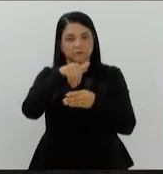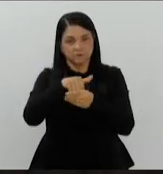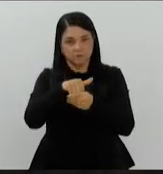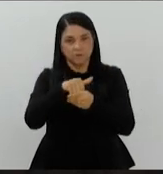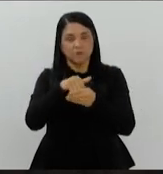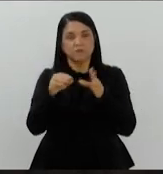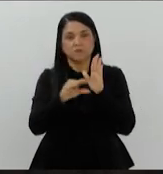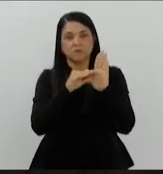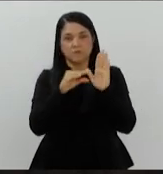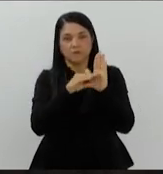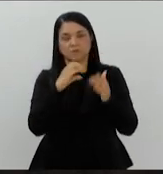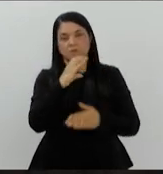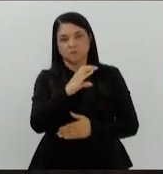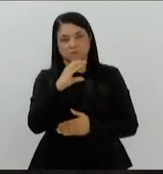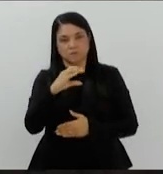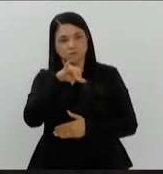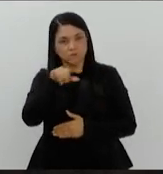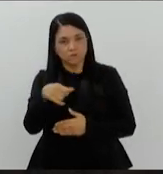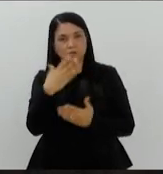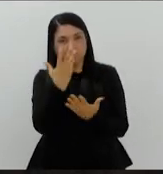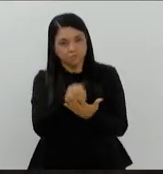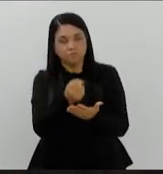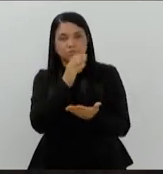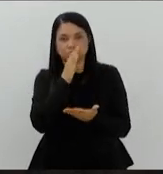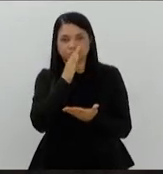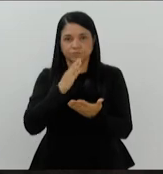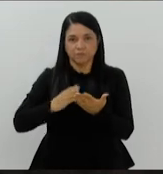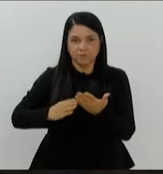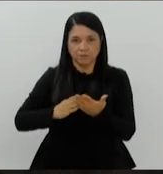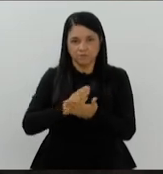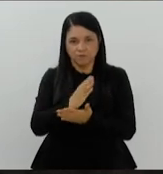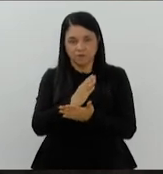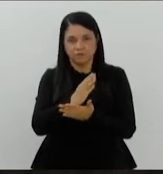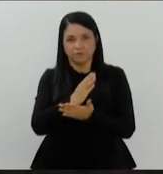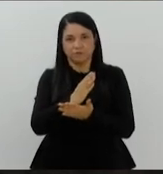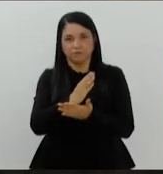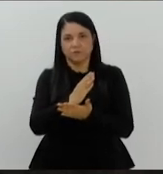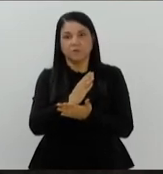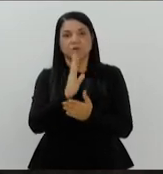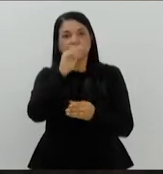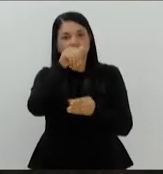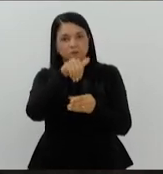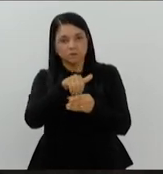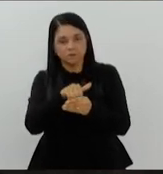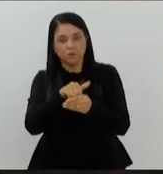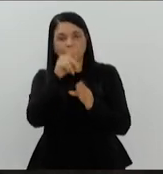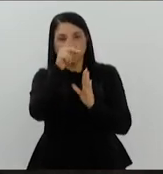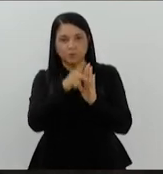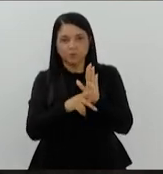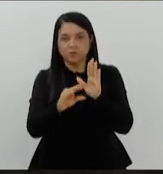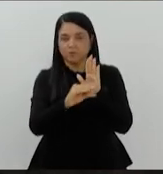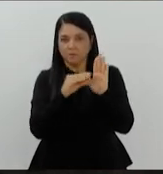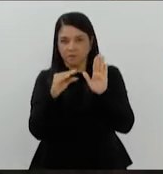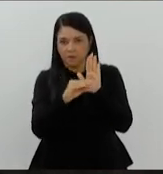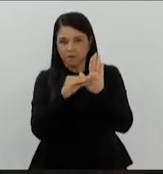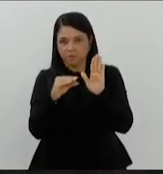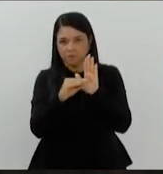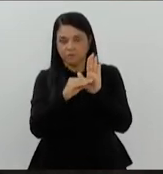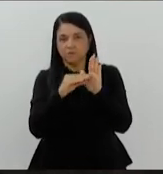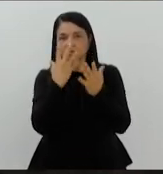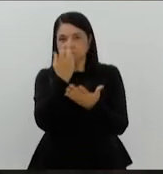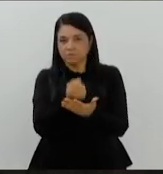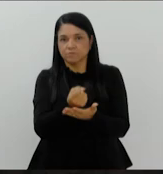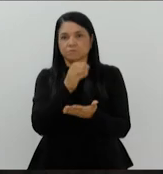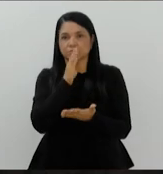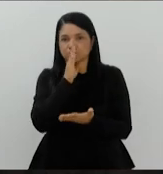as emendas da CCJ. Senhores que aprovam, permaneçam como estão. Aprovado. Em votação o projeto assim emendado. Senhores que